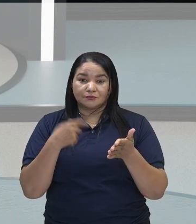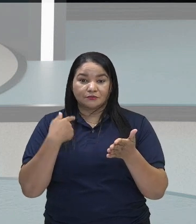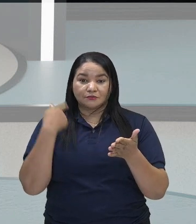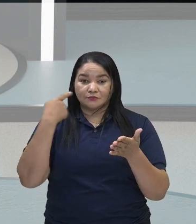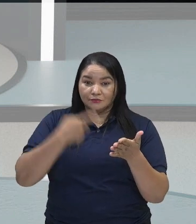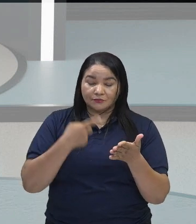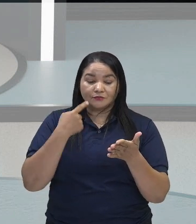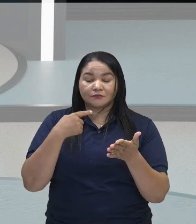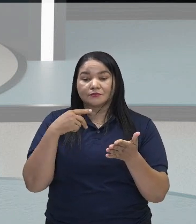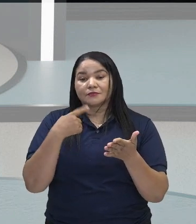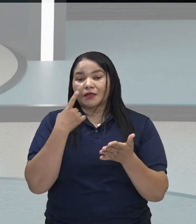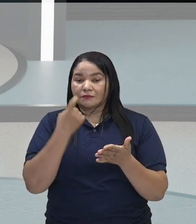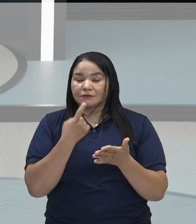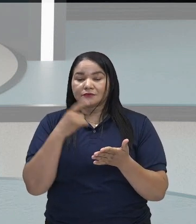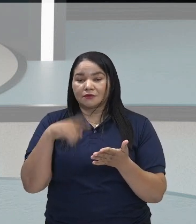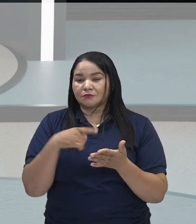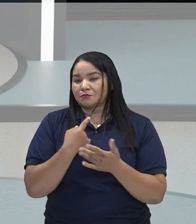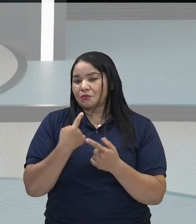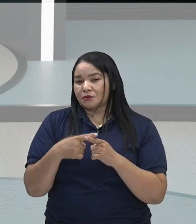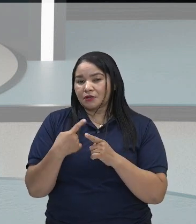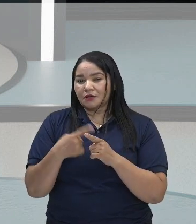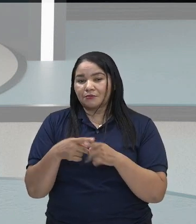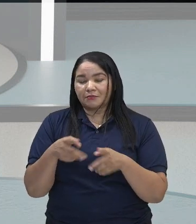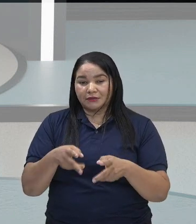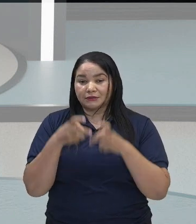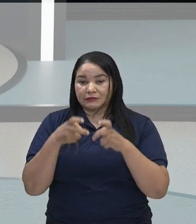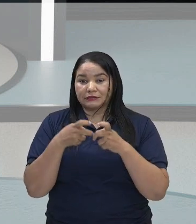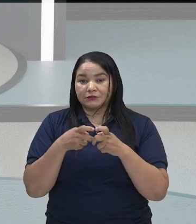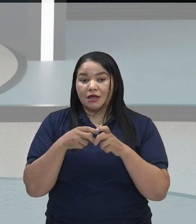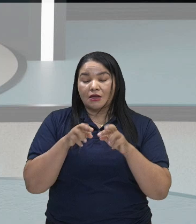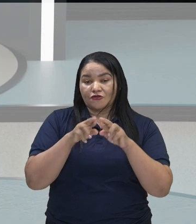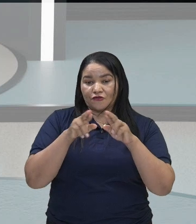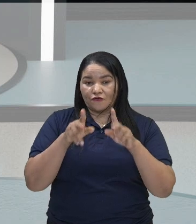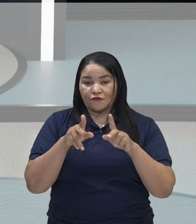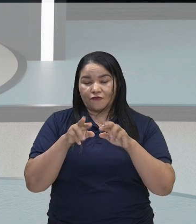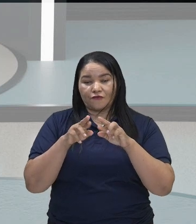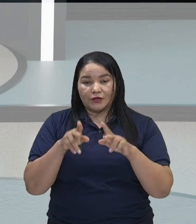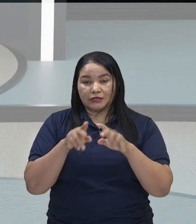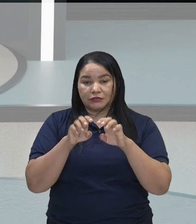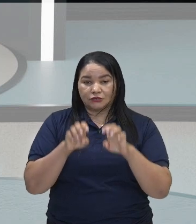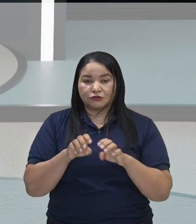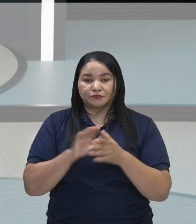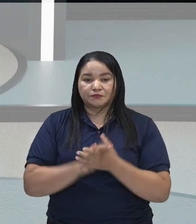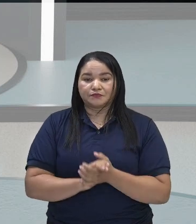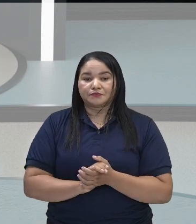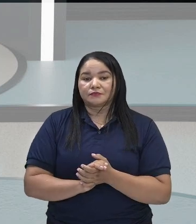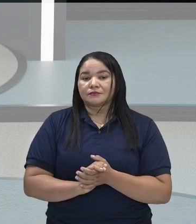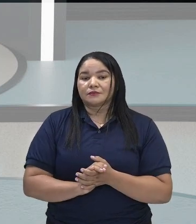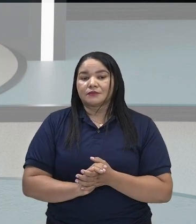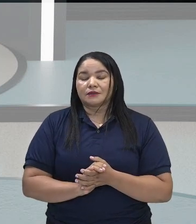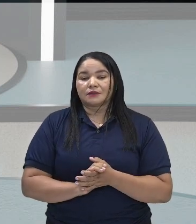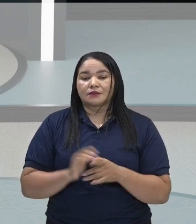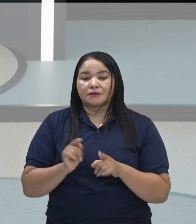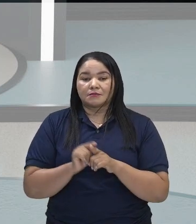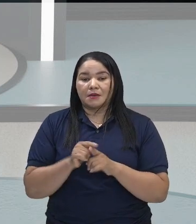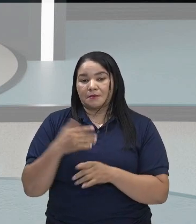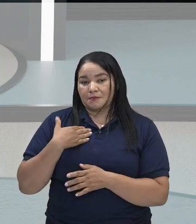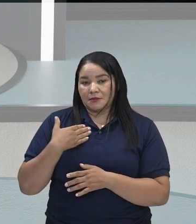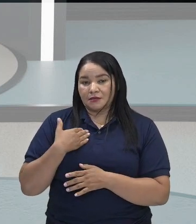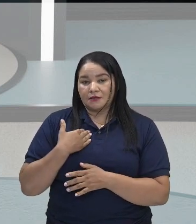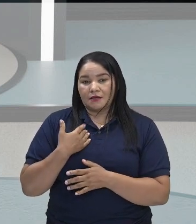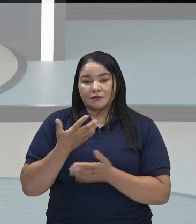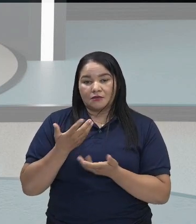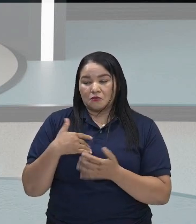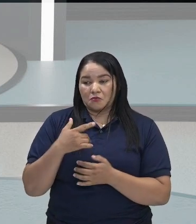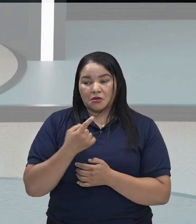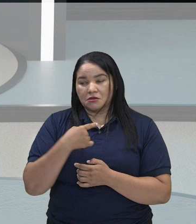atenção quando percebe essas construções diferentes, né? Continuando. A minha não quer